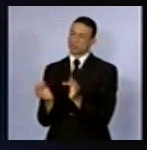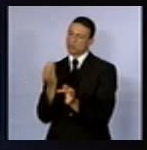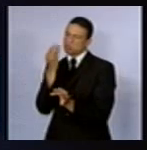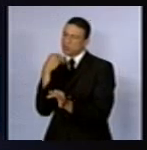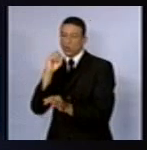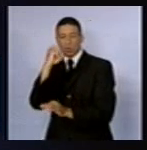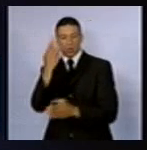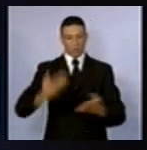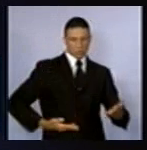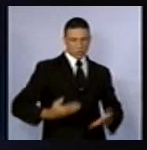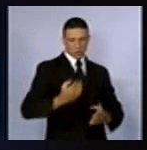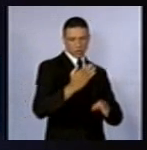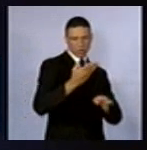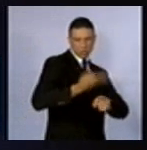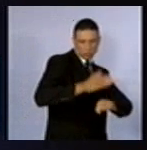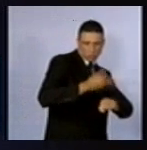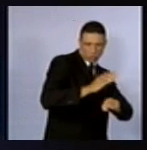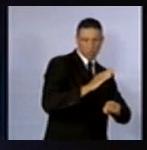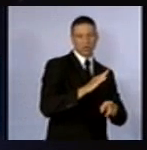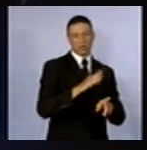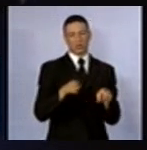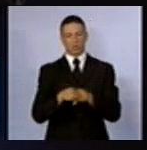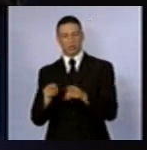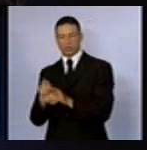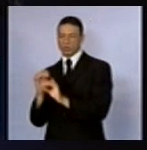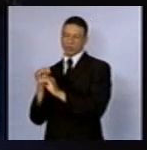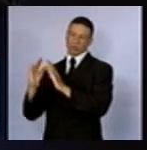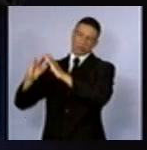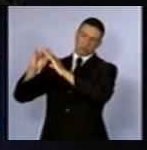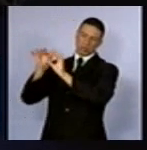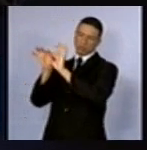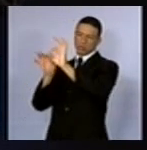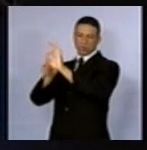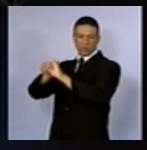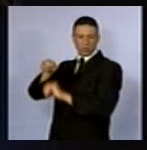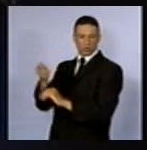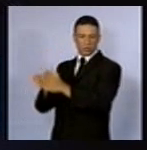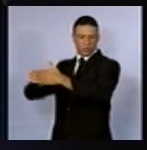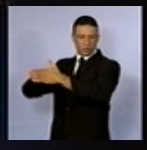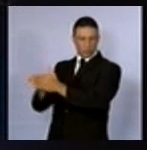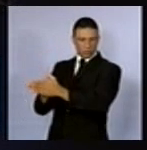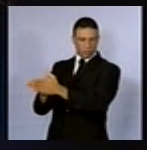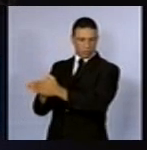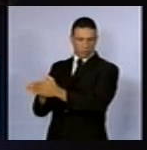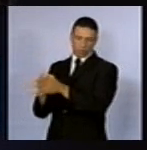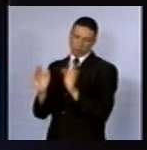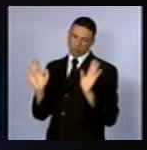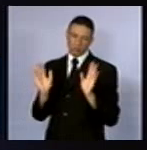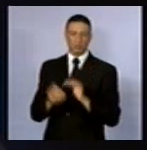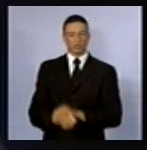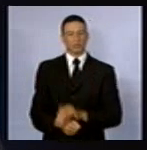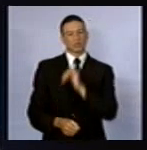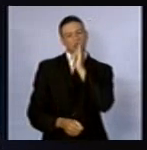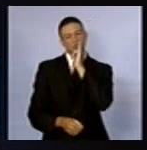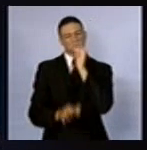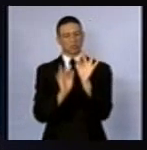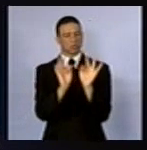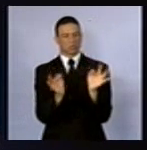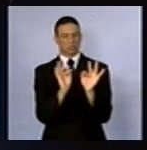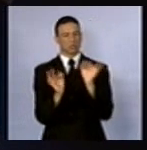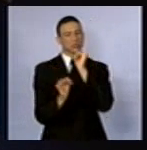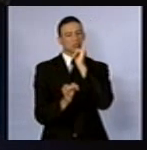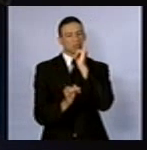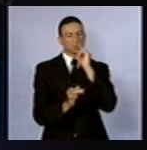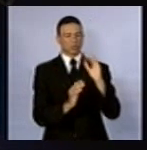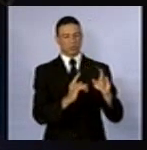pessoal manutenção da rede com desligada etc aqui eu apresento um simples exemplo de um cabo de saída de um